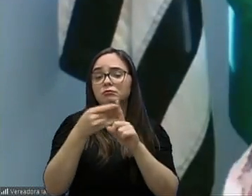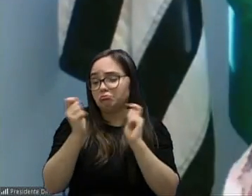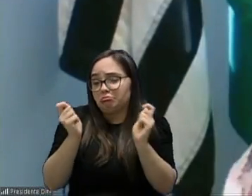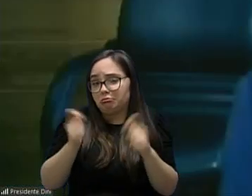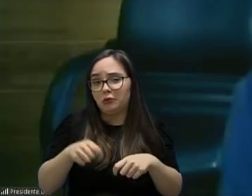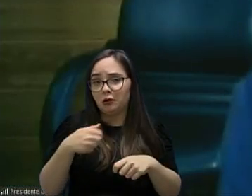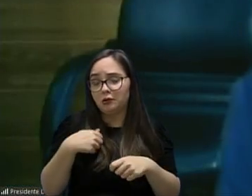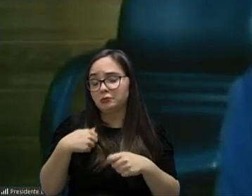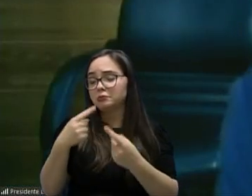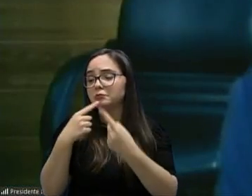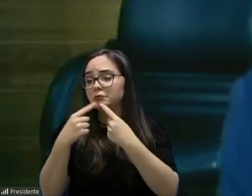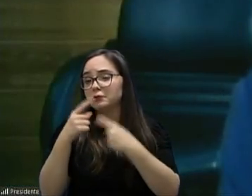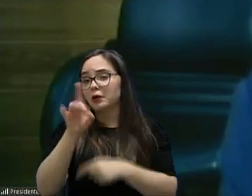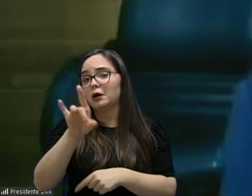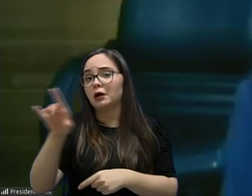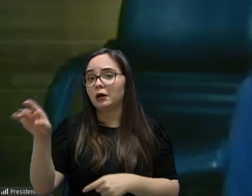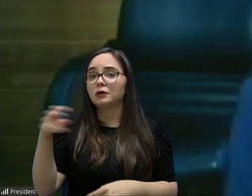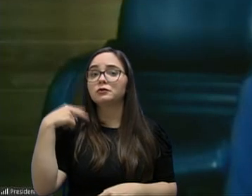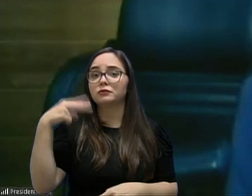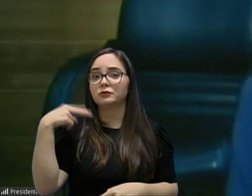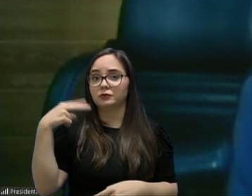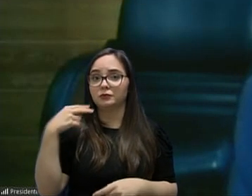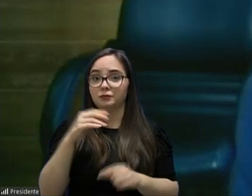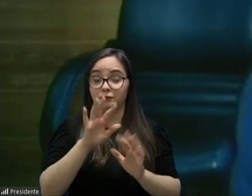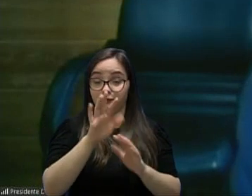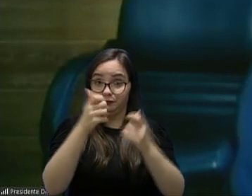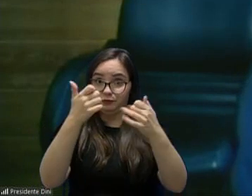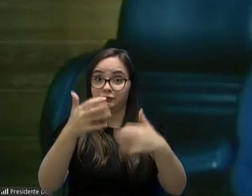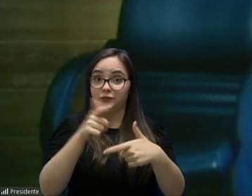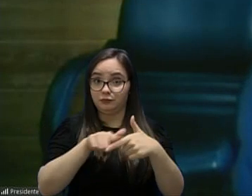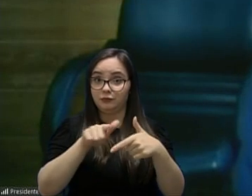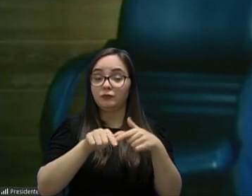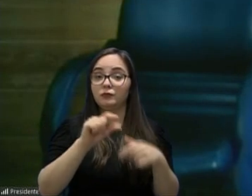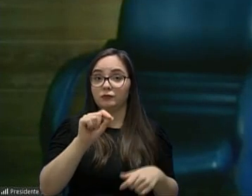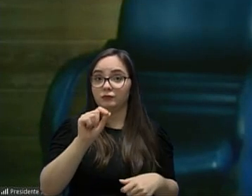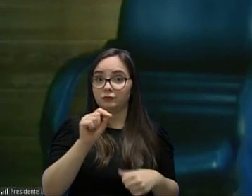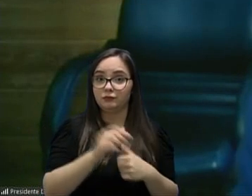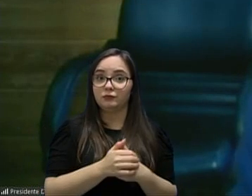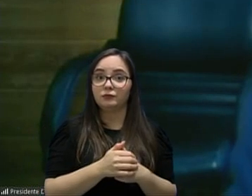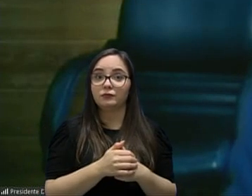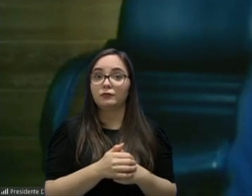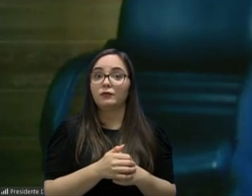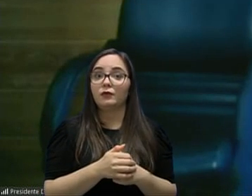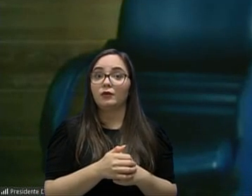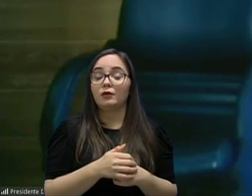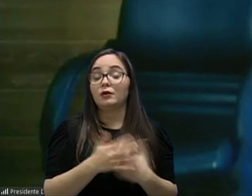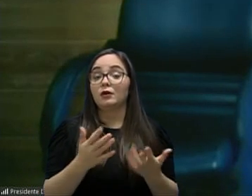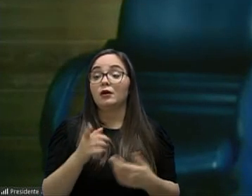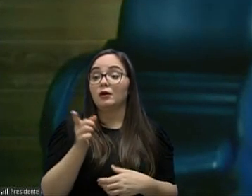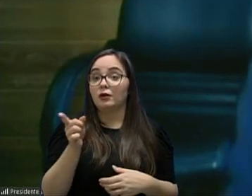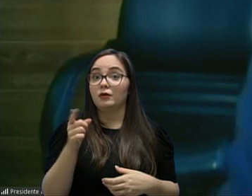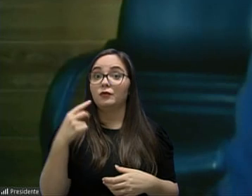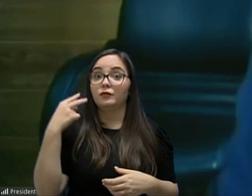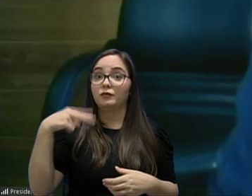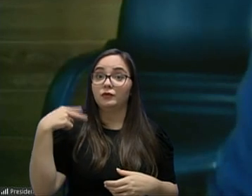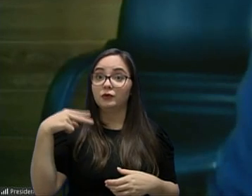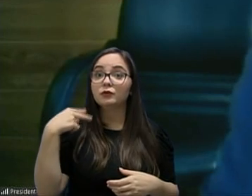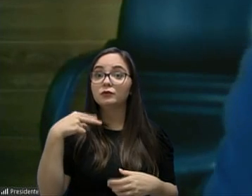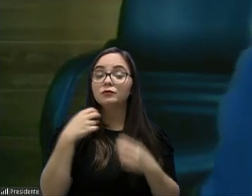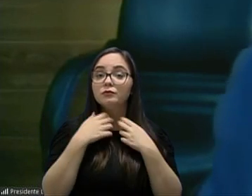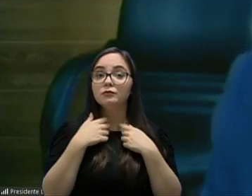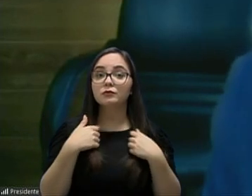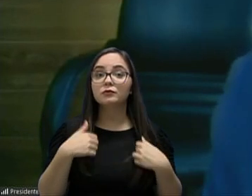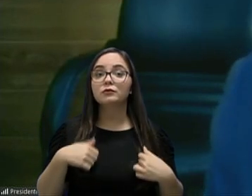Aqui é uma sala de bate-papo, eu posso falar com o vereador Fausto. Deixa eu dizer para a senhora qual que é o problema. O problema está que quando o vereador, se eu deixar